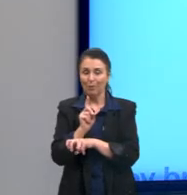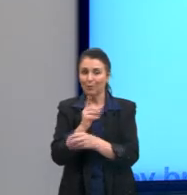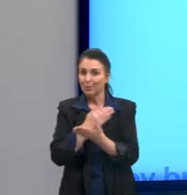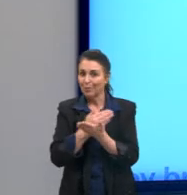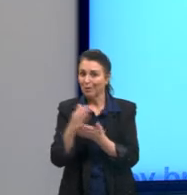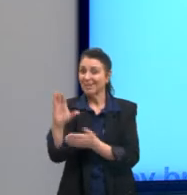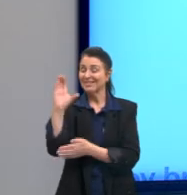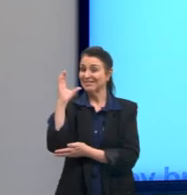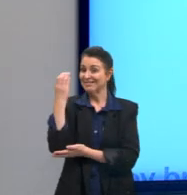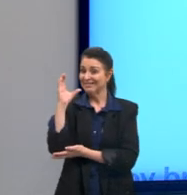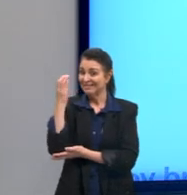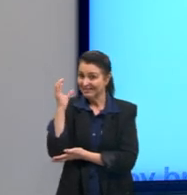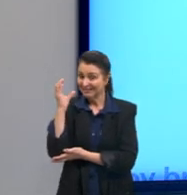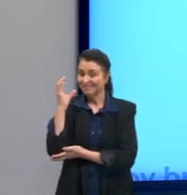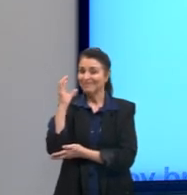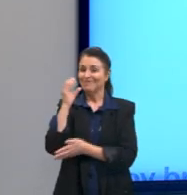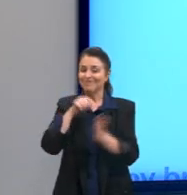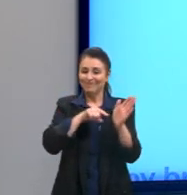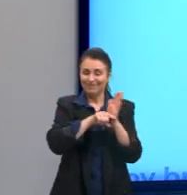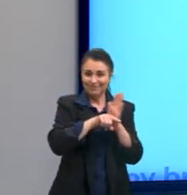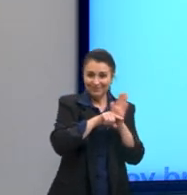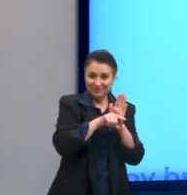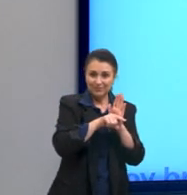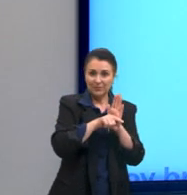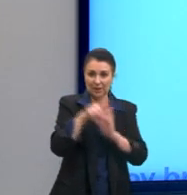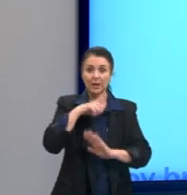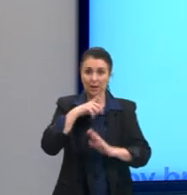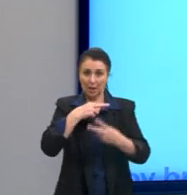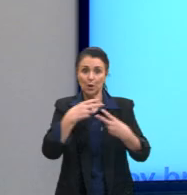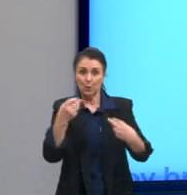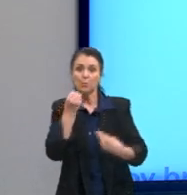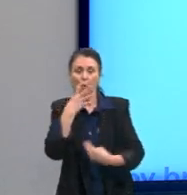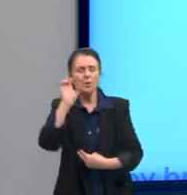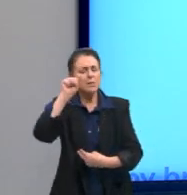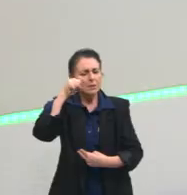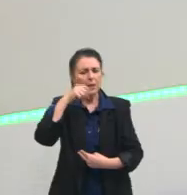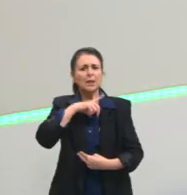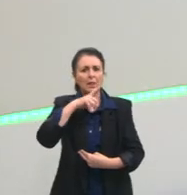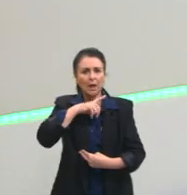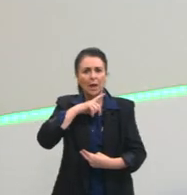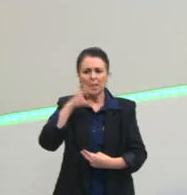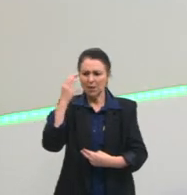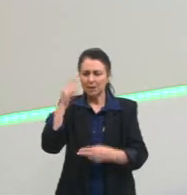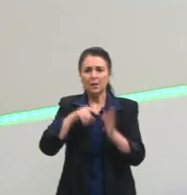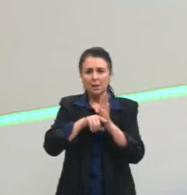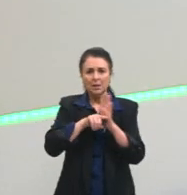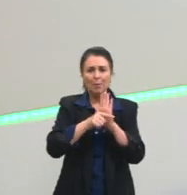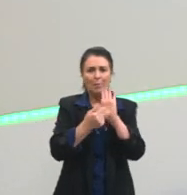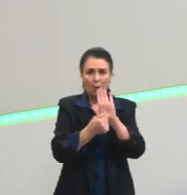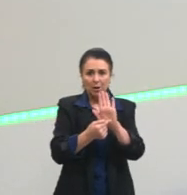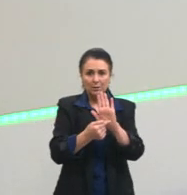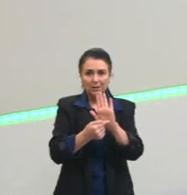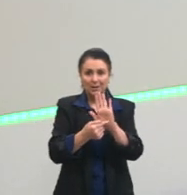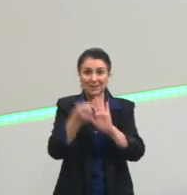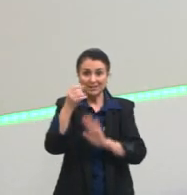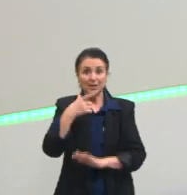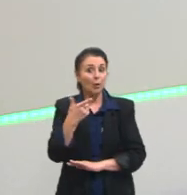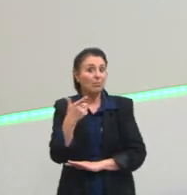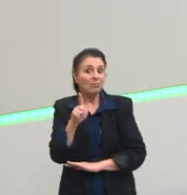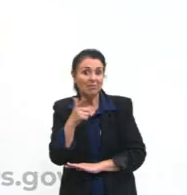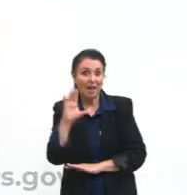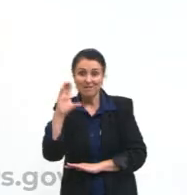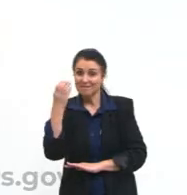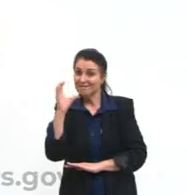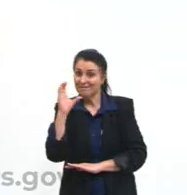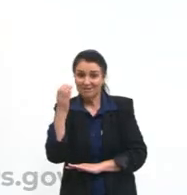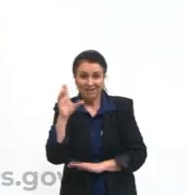né que a ciência nos traz coisas boas por favor né se não fosse a ciência nós não estaríamos falando de